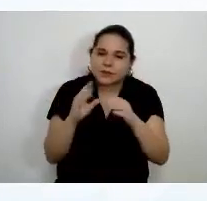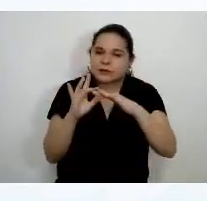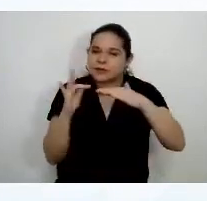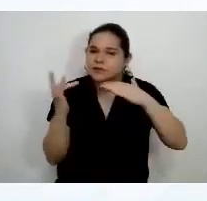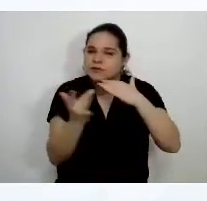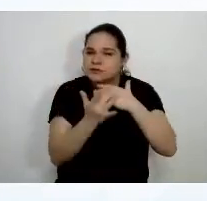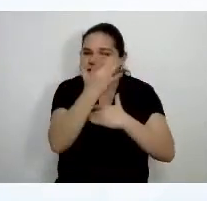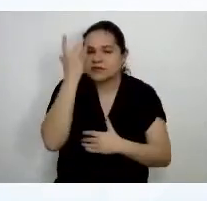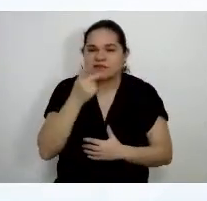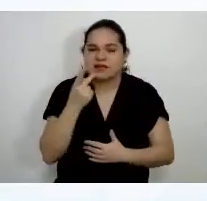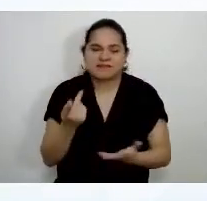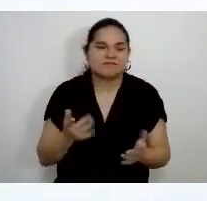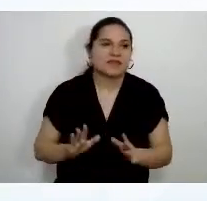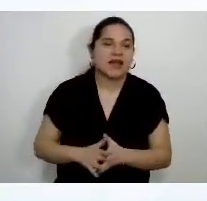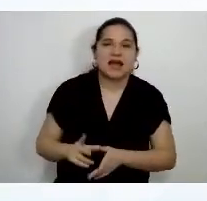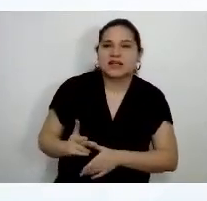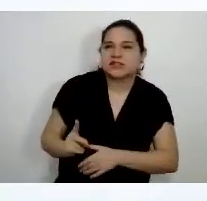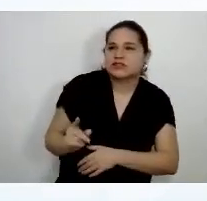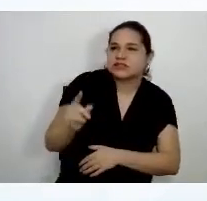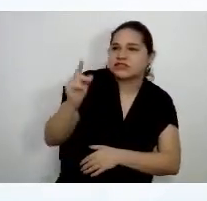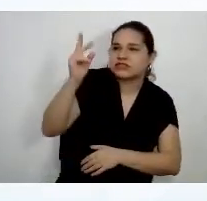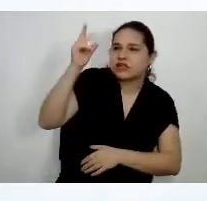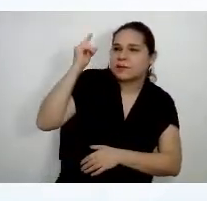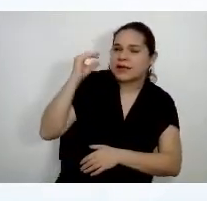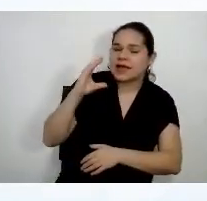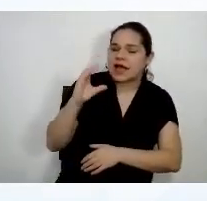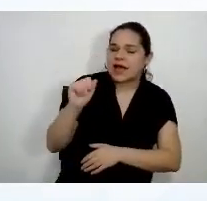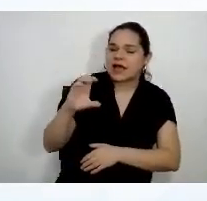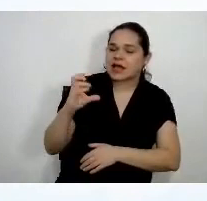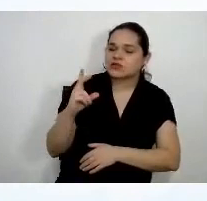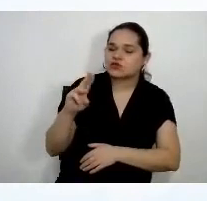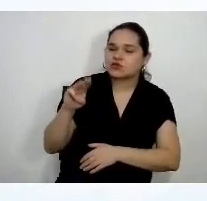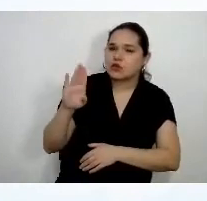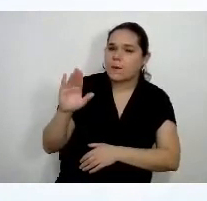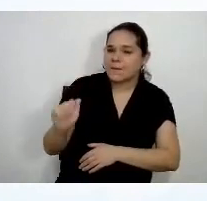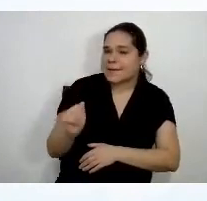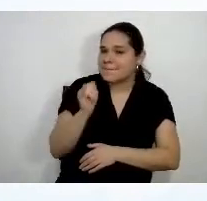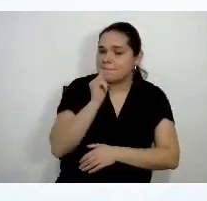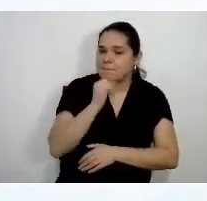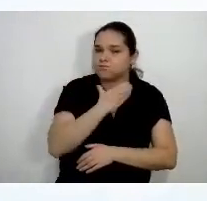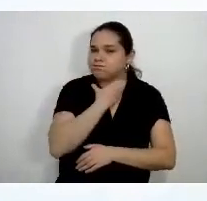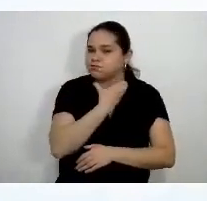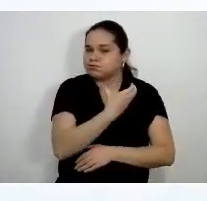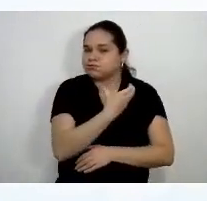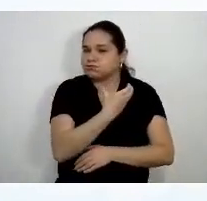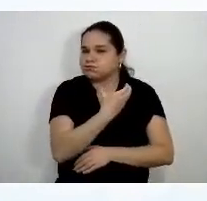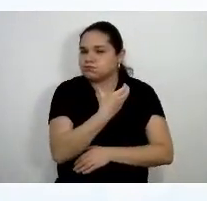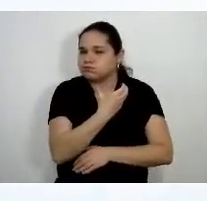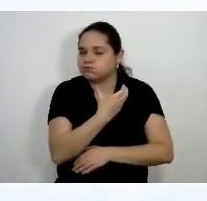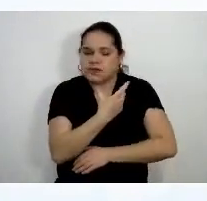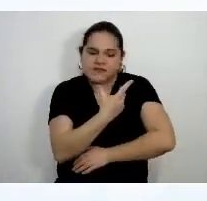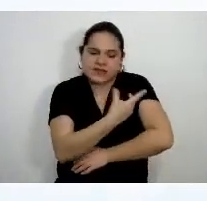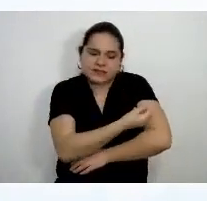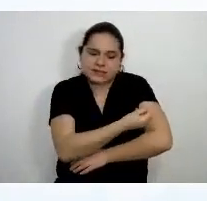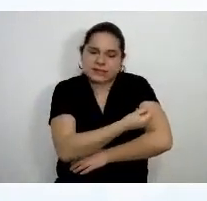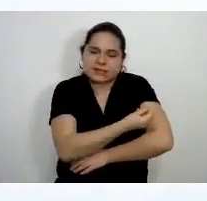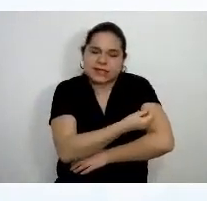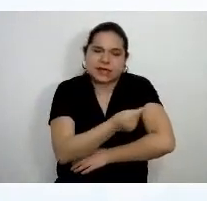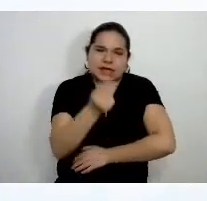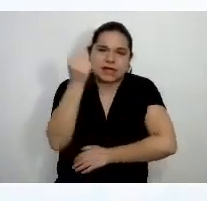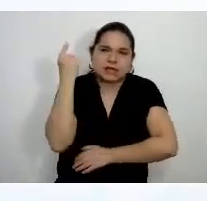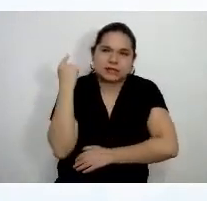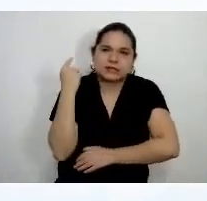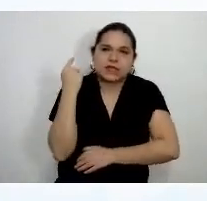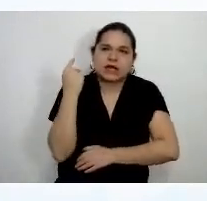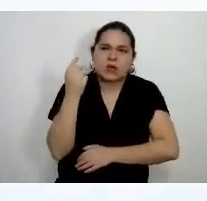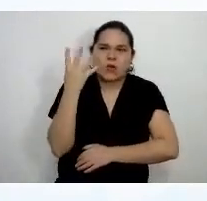dizendo, antigamente a vacina da cachumba levou 4 anos para ser desenvolvida e agora eles estão desenvolvendo em meses. Como é que pode? Isso é uma vergonha,